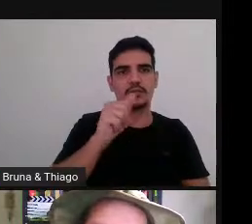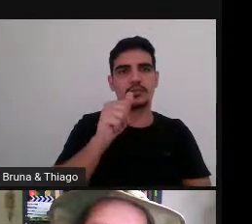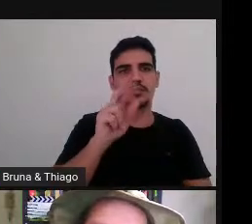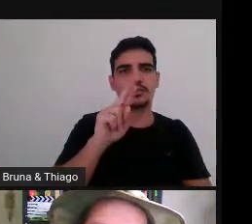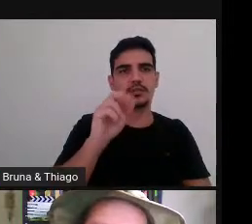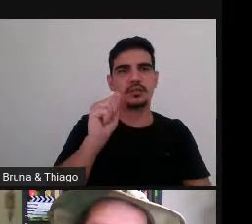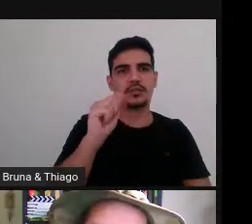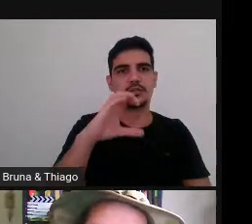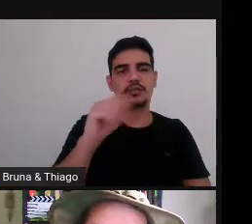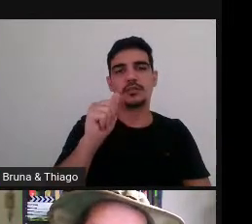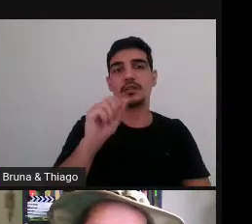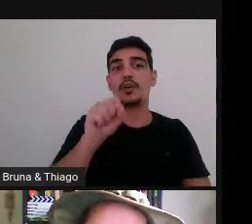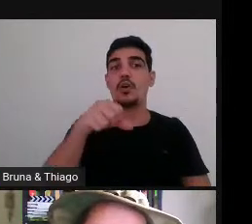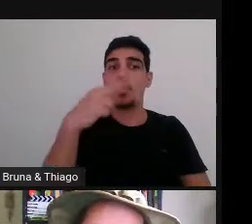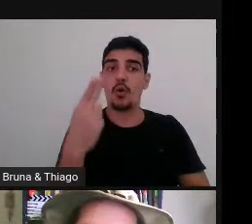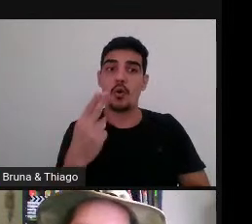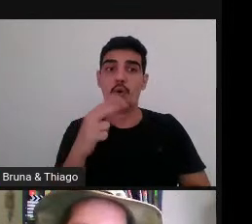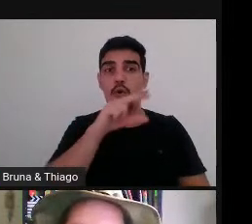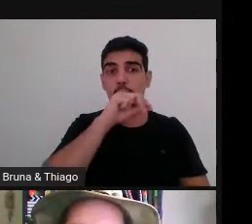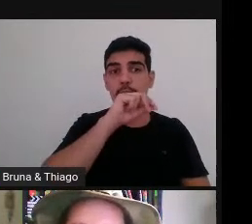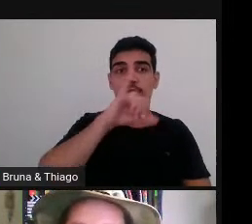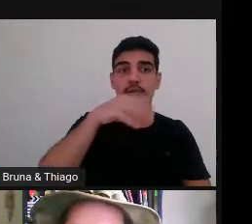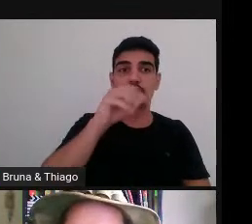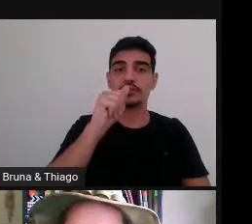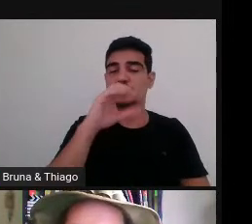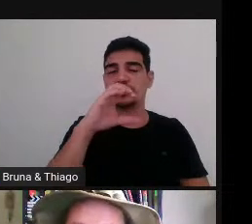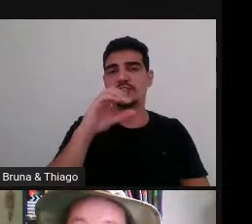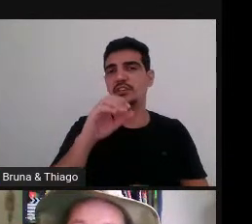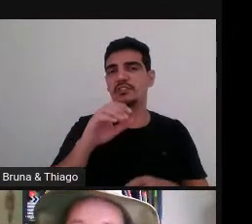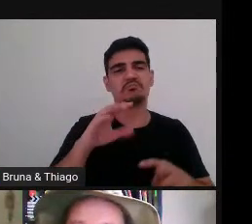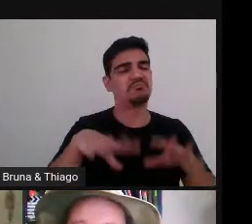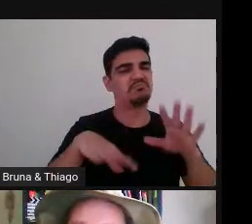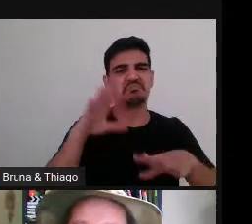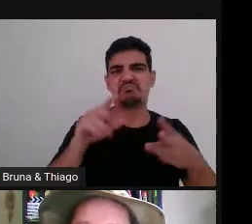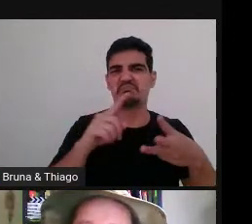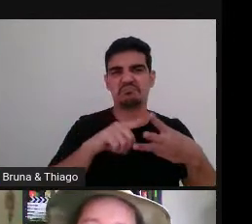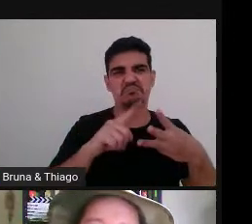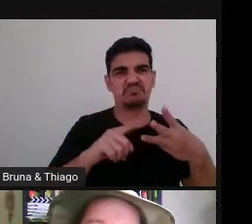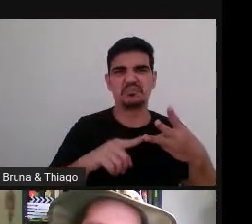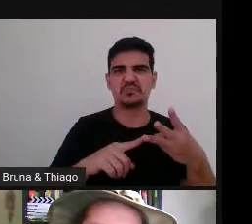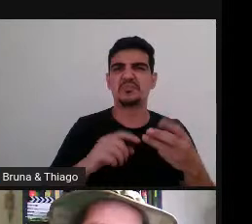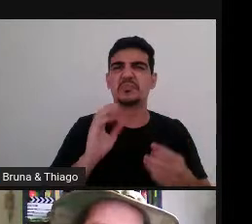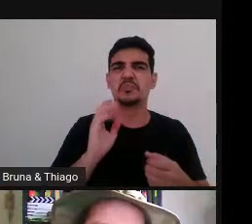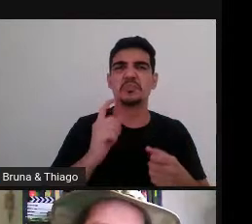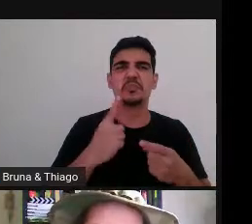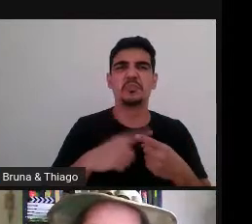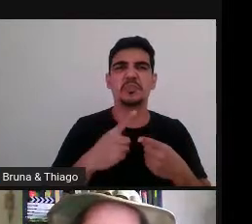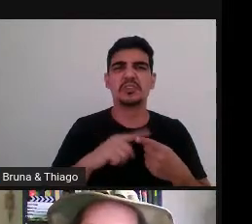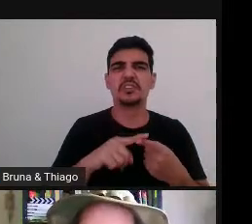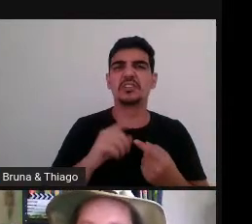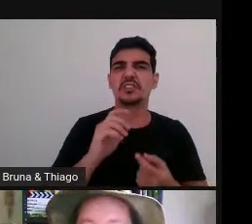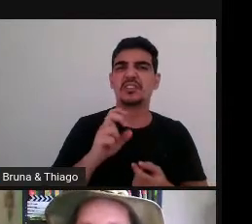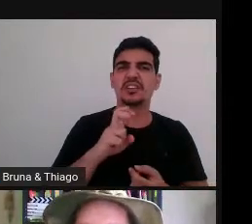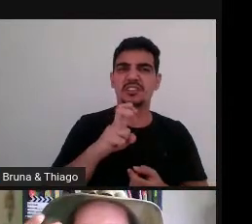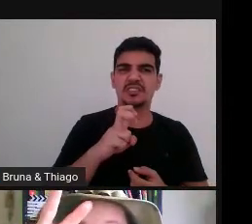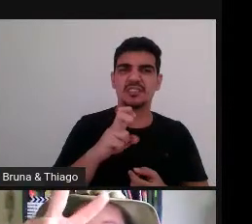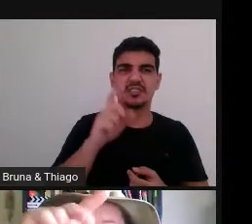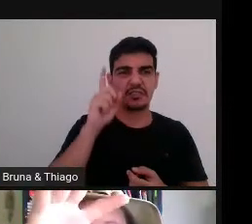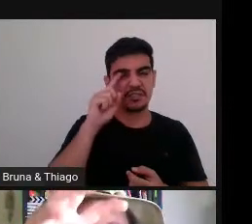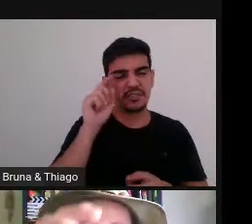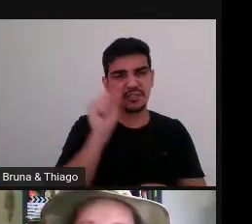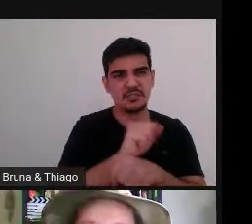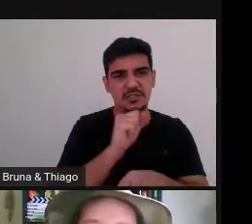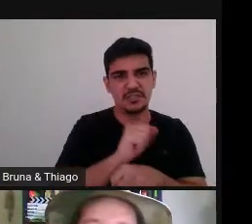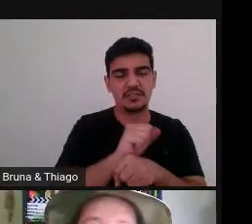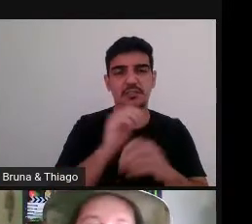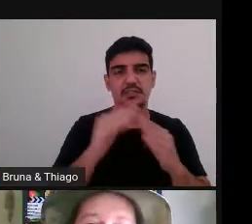uma surucucu pico de jaca que picou esse paciente. Não sabemos qual delas, porque fazia muito tempo que ele tinha procurado o hospital. E aí